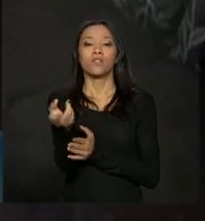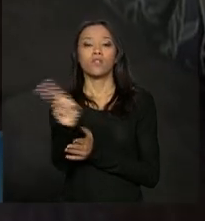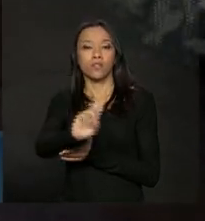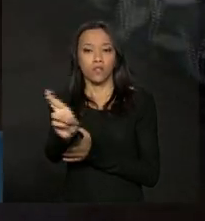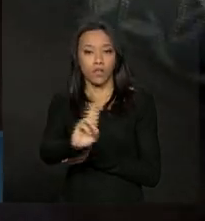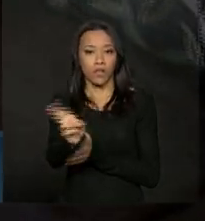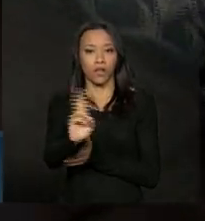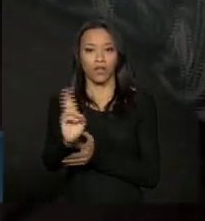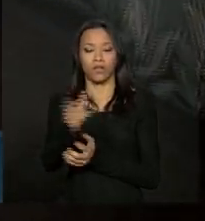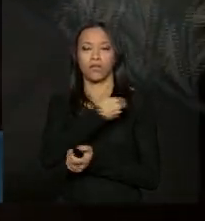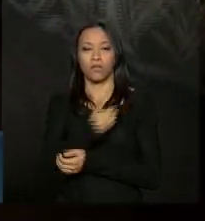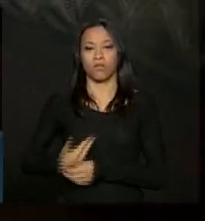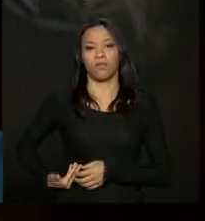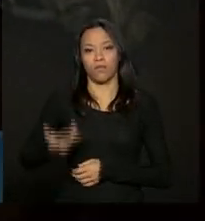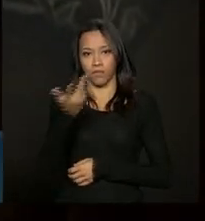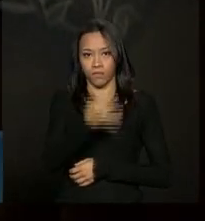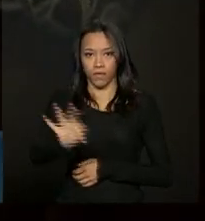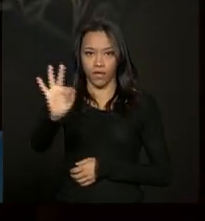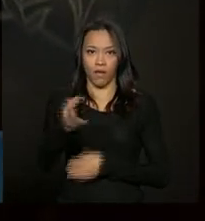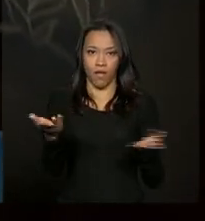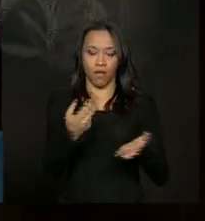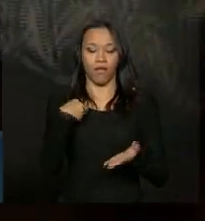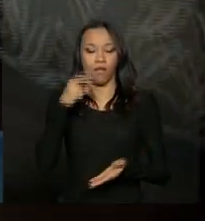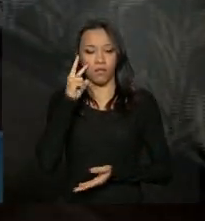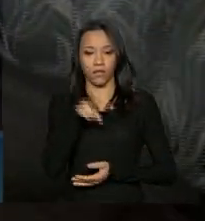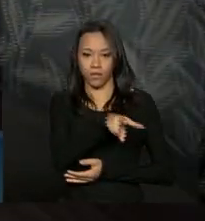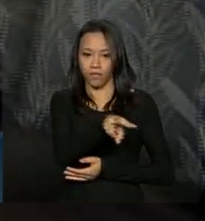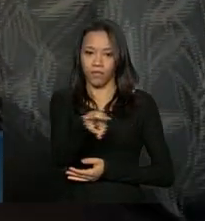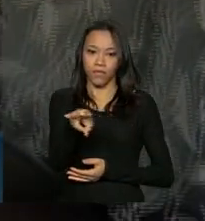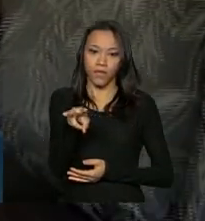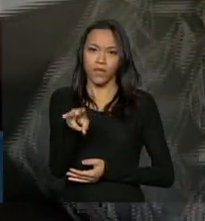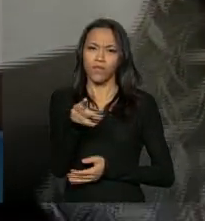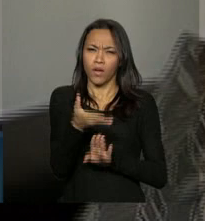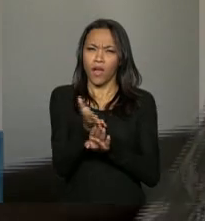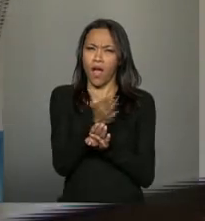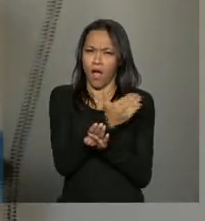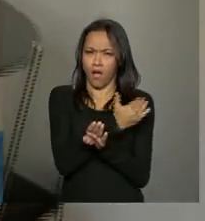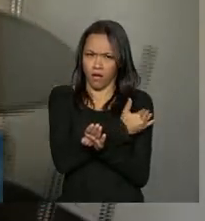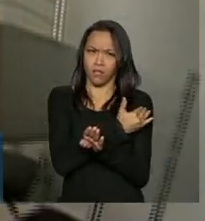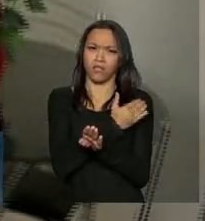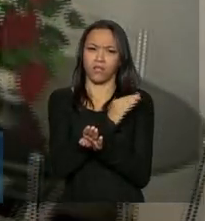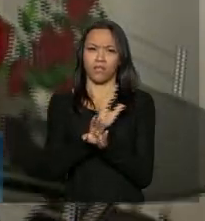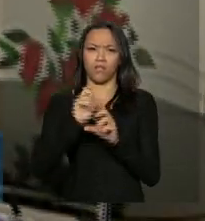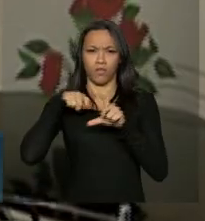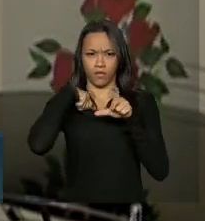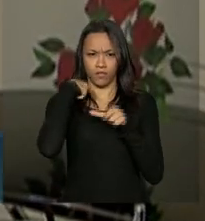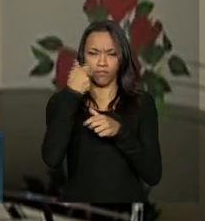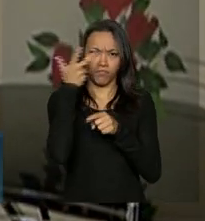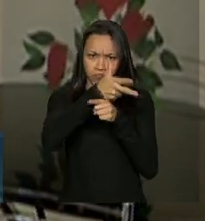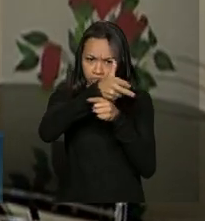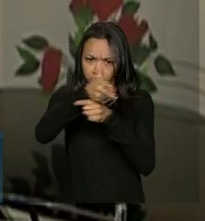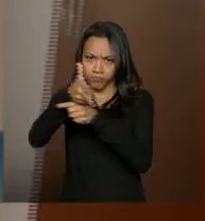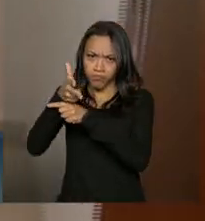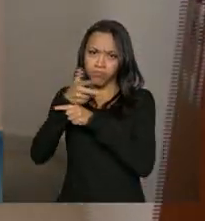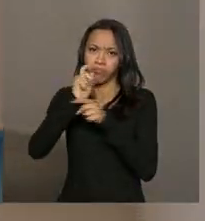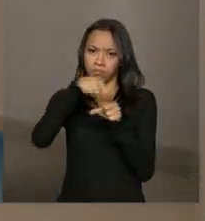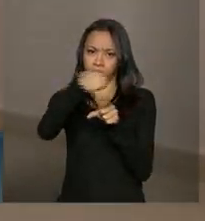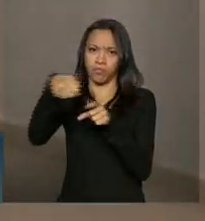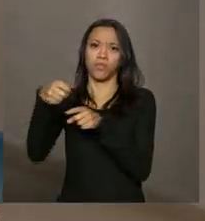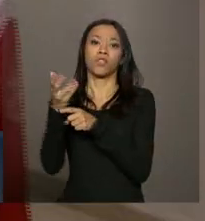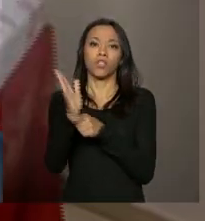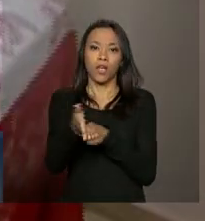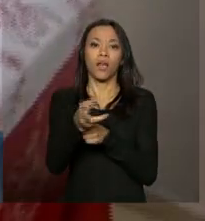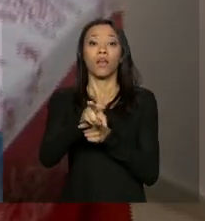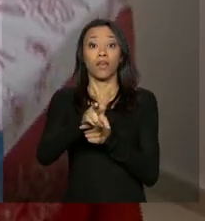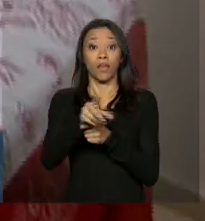do governo federal você acompanha imagens feitas um pouquinho antes de dentro desse apartamento que está sendo visitado